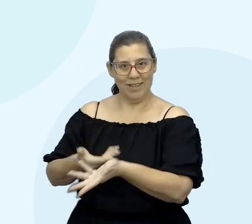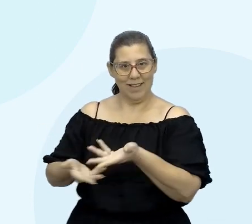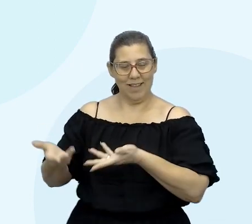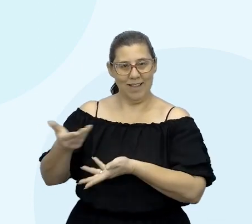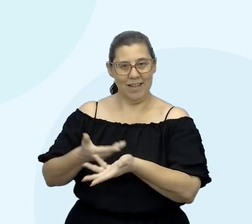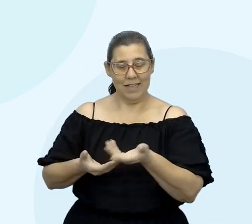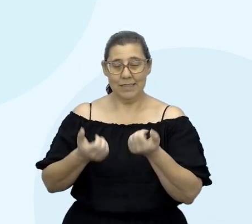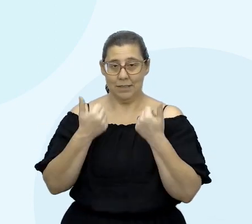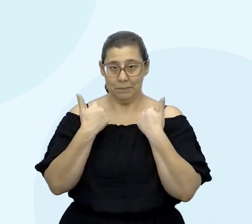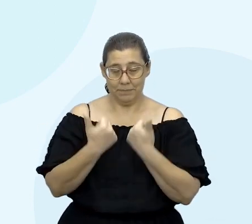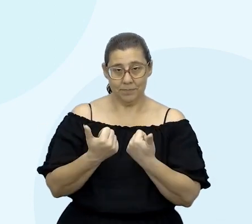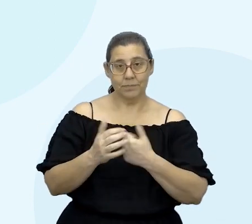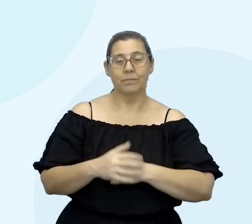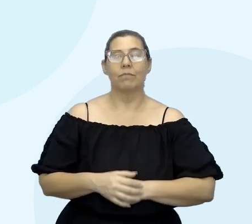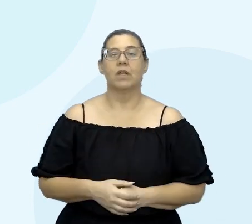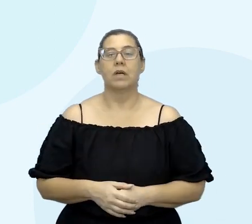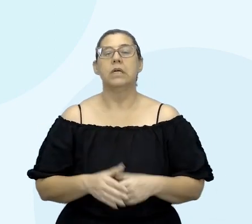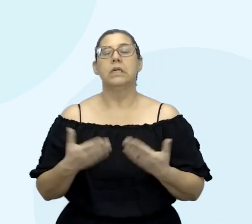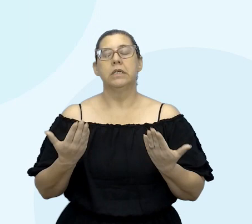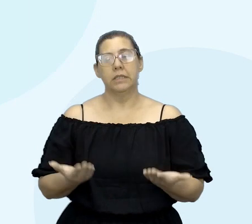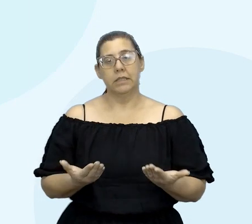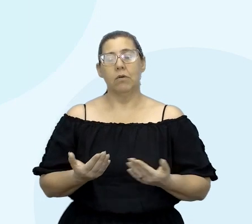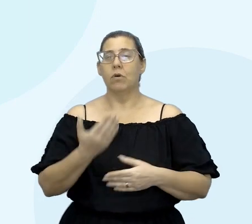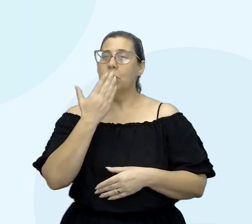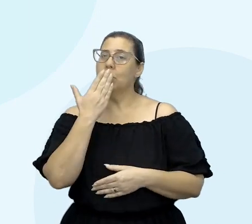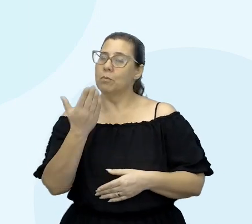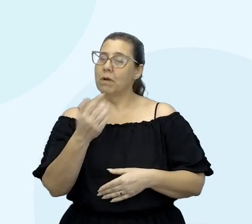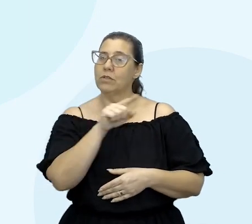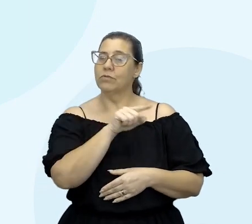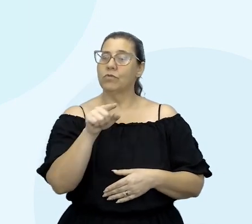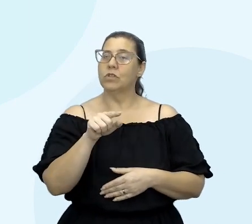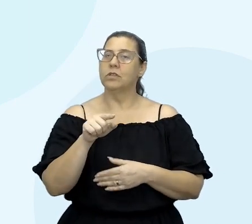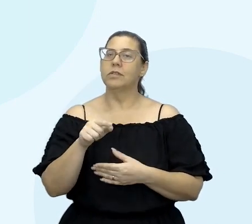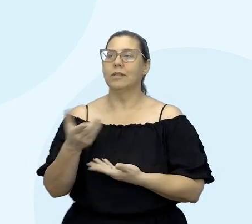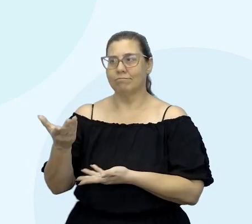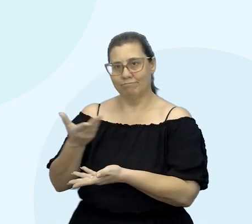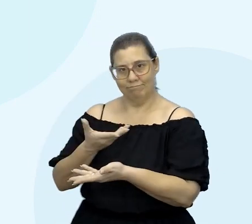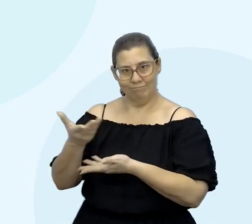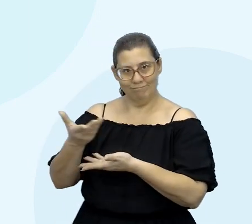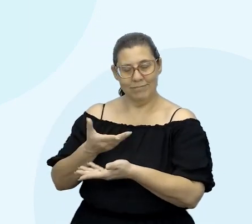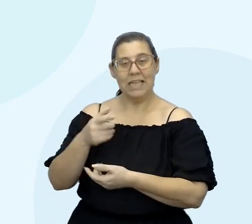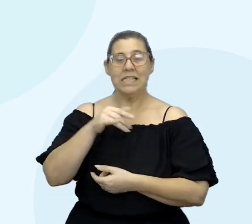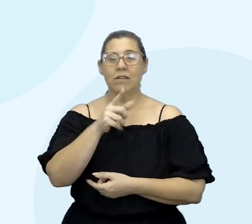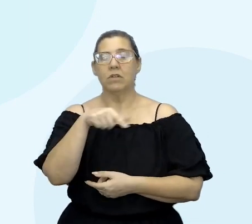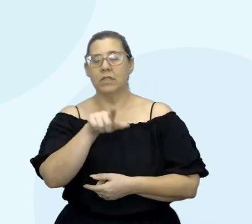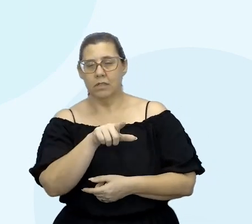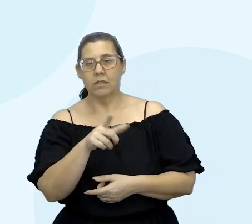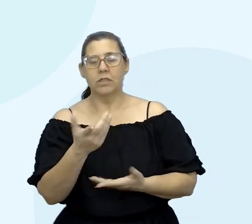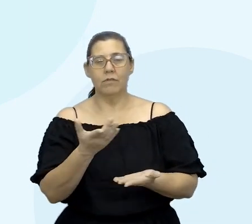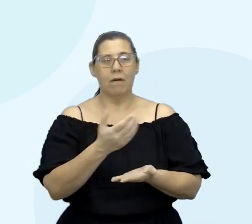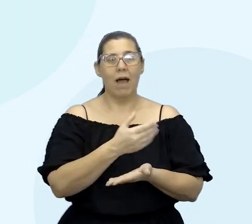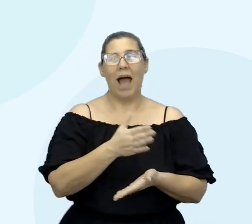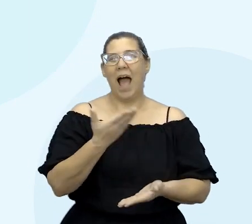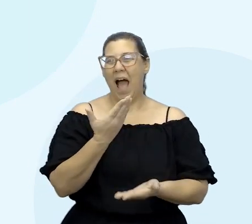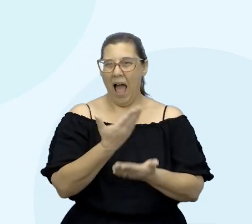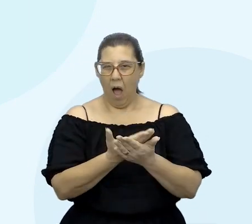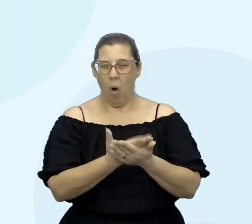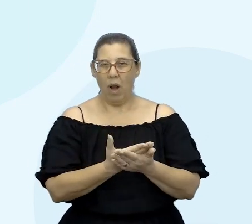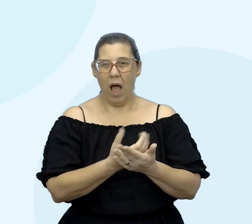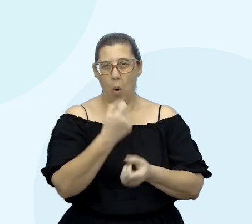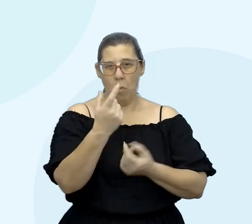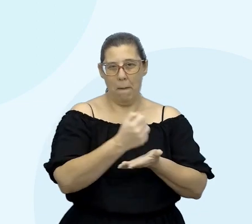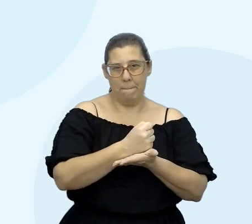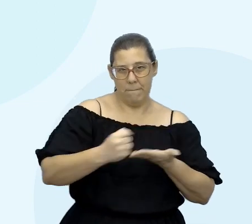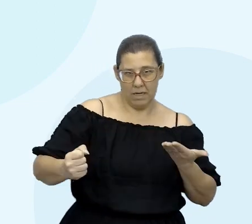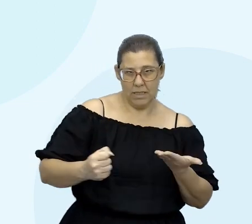tudo bem? Então, com isso, eu conto com a colaboração e interação de vocês, e se vocês tiveram perdido alguma aula, é só procurar